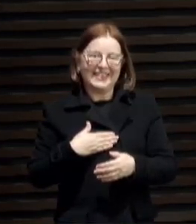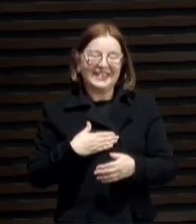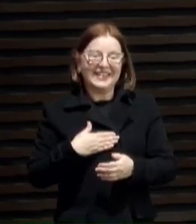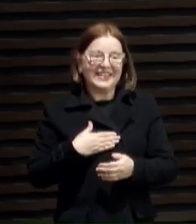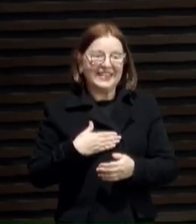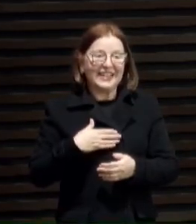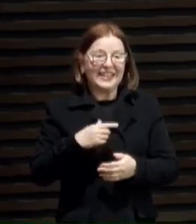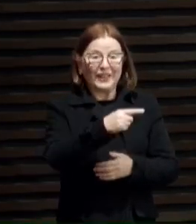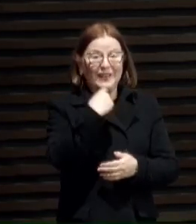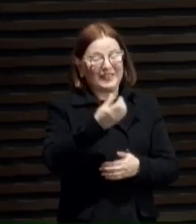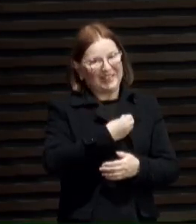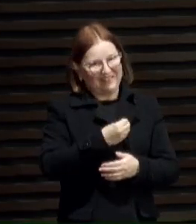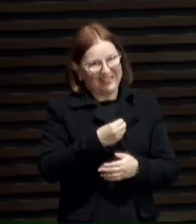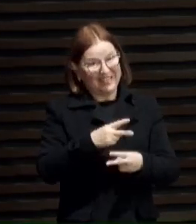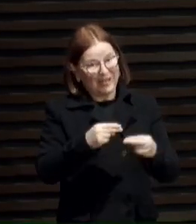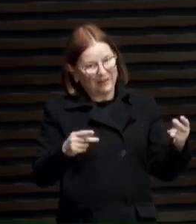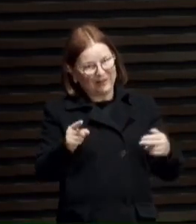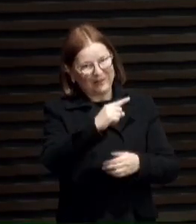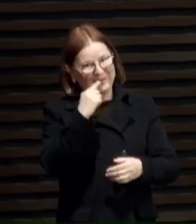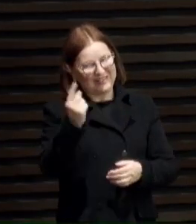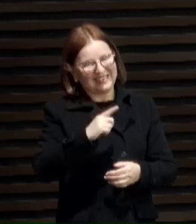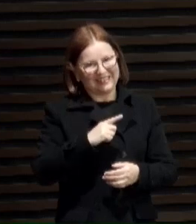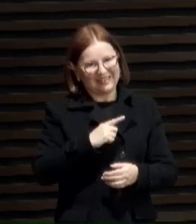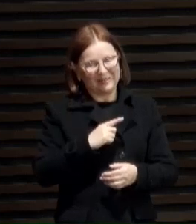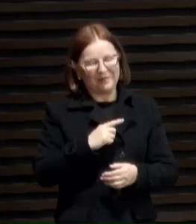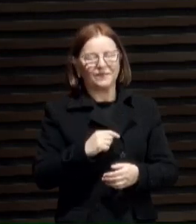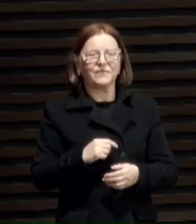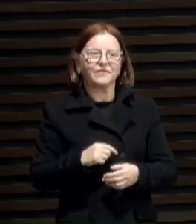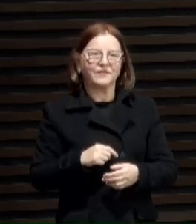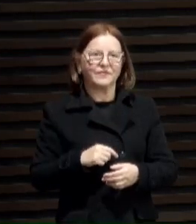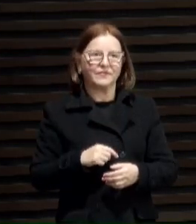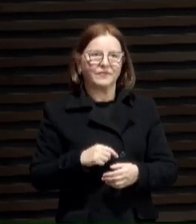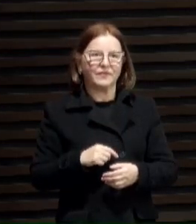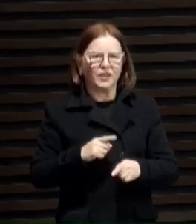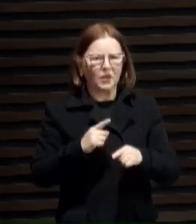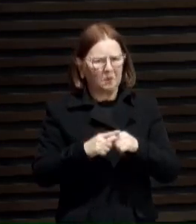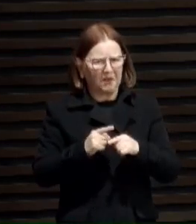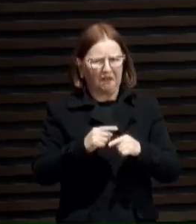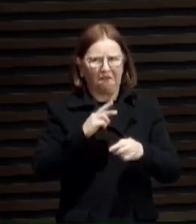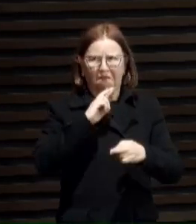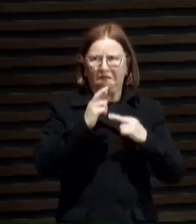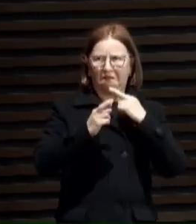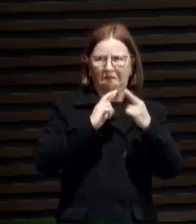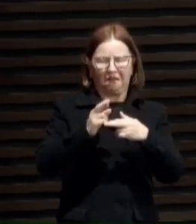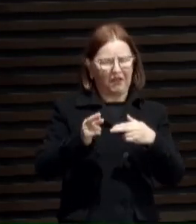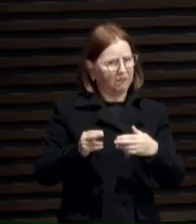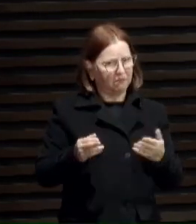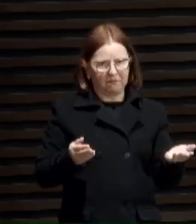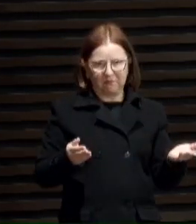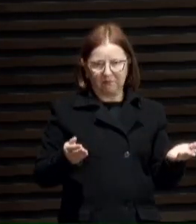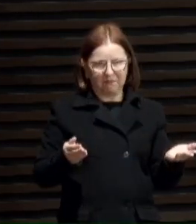e com aquilo que nós temos. Por que nós vamos murmurar? Por que nós vamos reclamar?